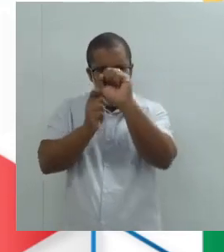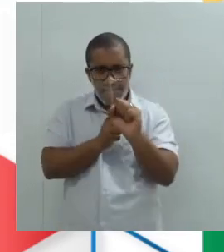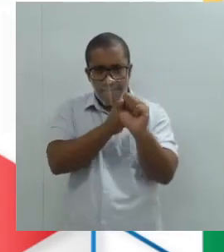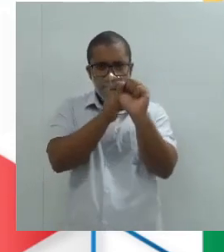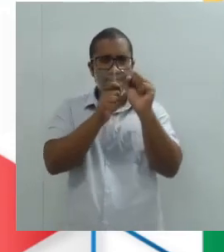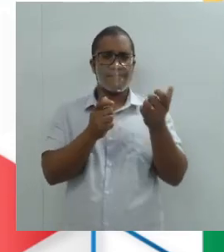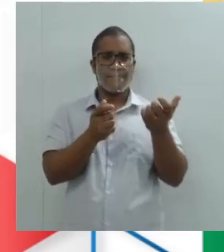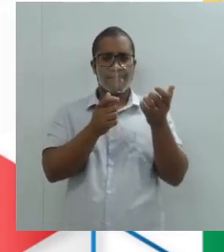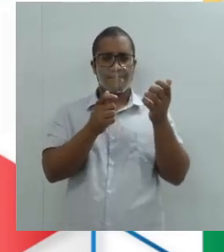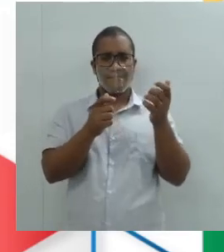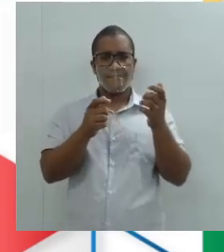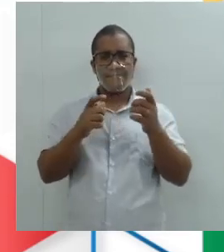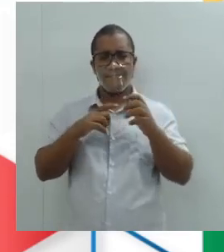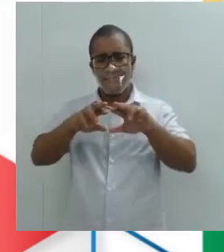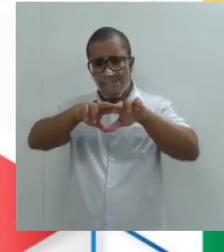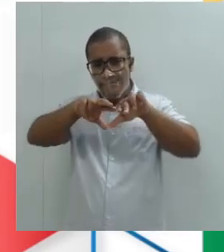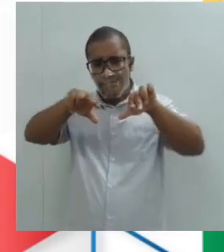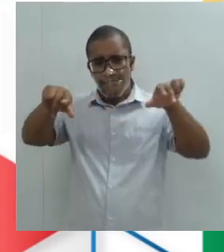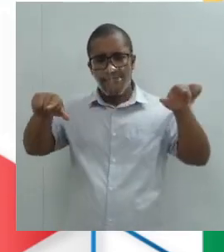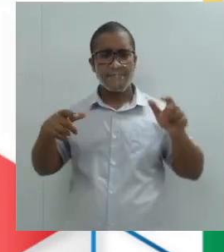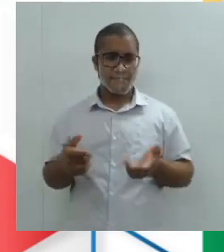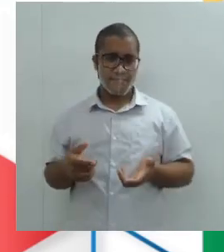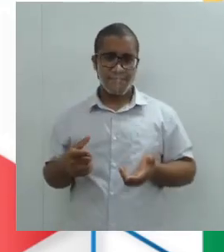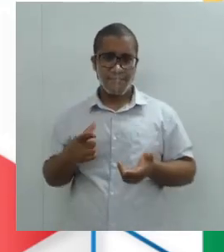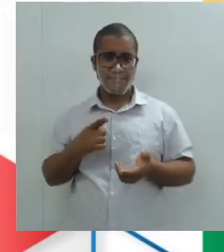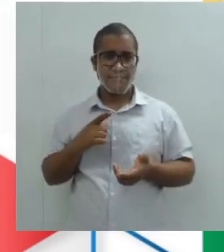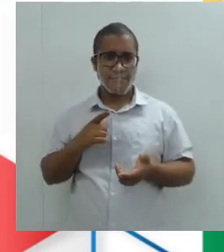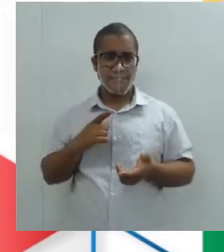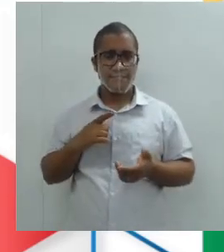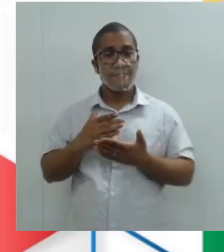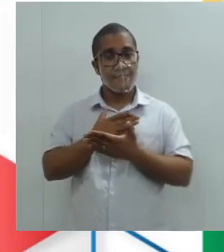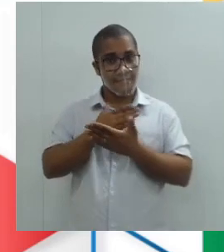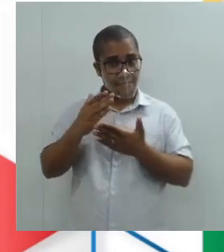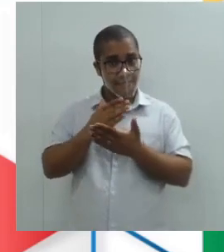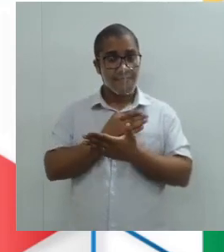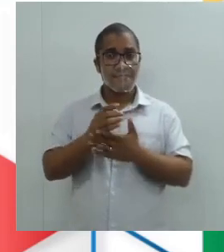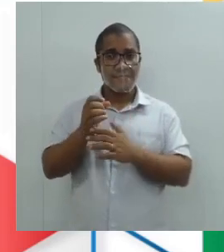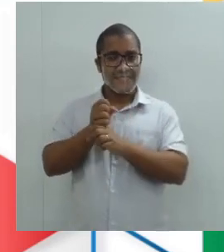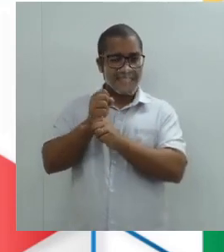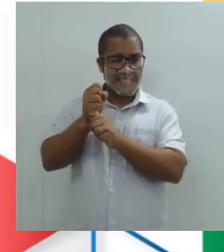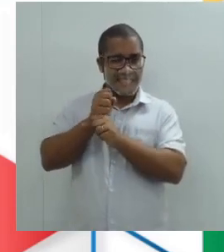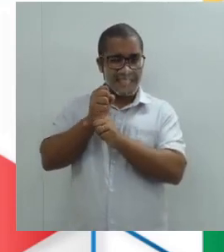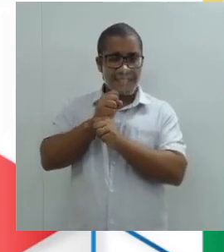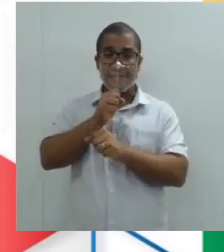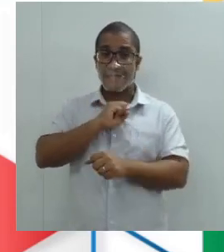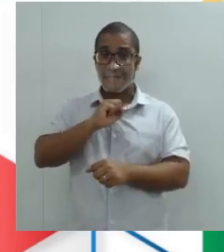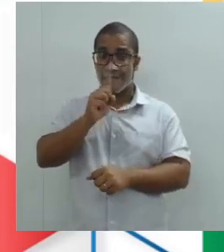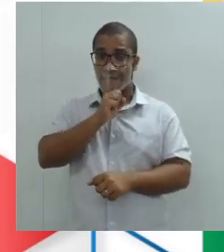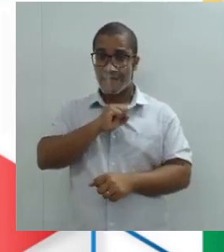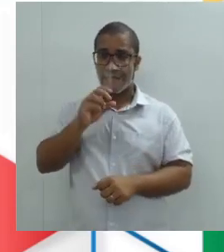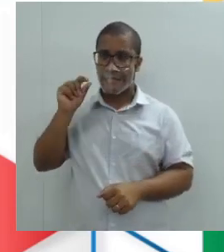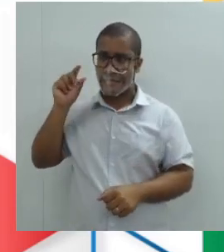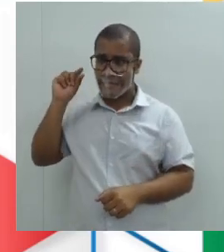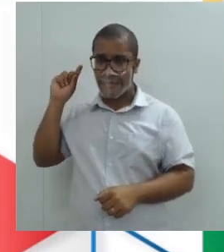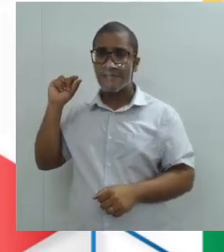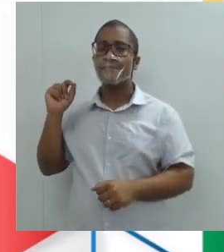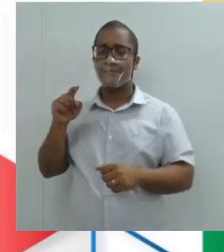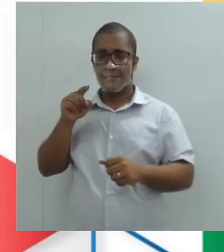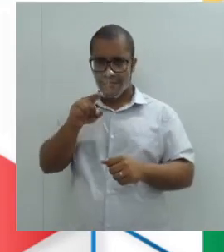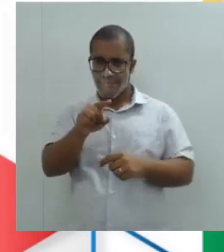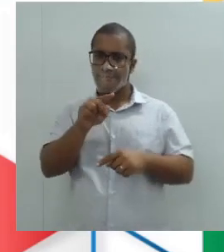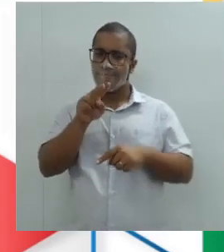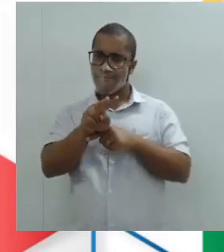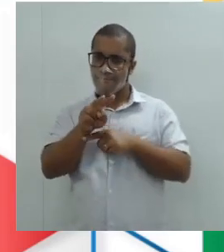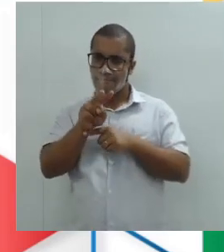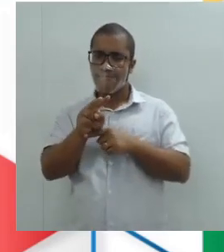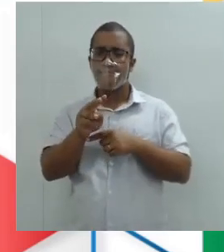tapacerias, artefatos, né? E esses artefatos históricos antigos, né, em si, né? Construções,